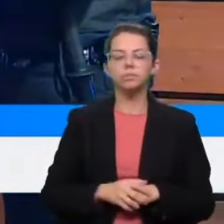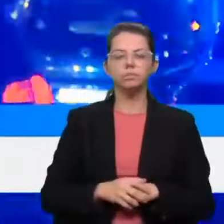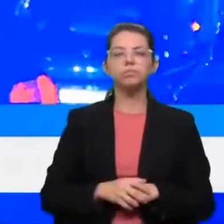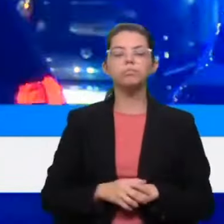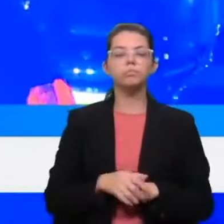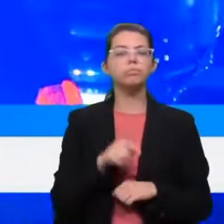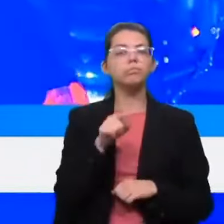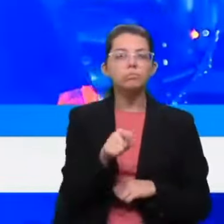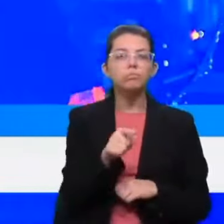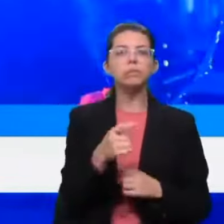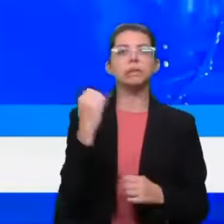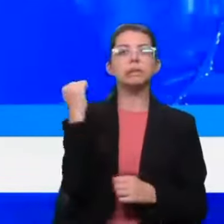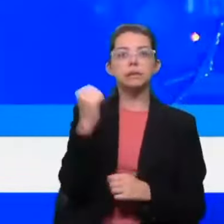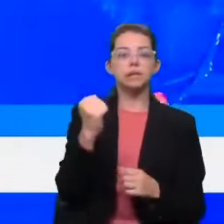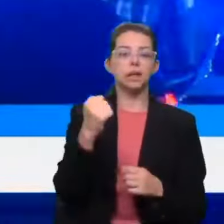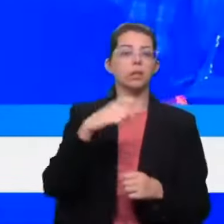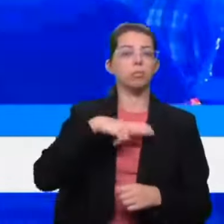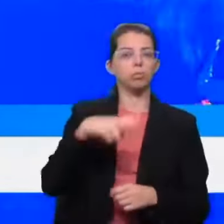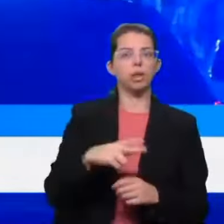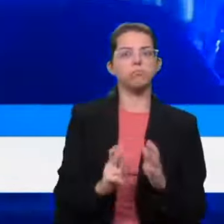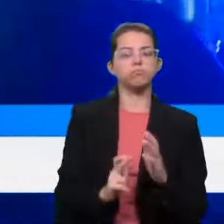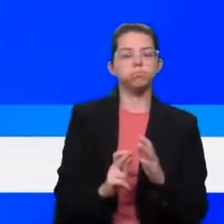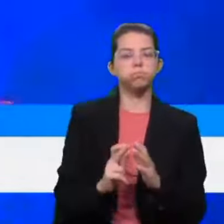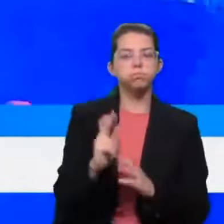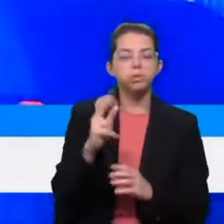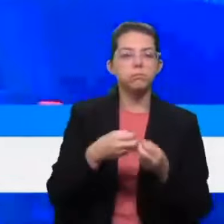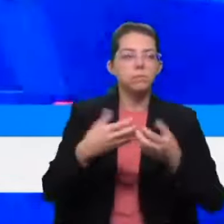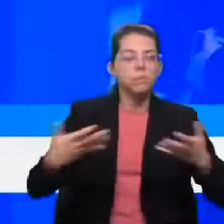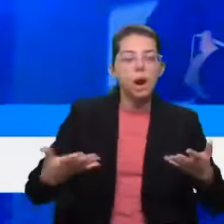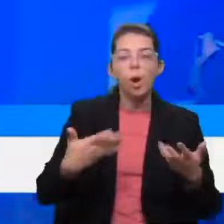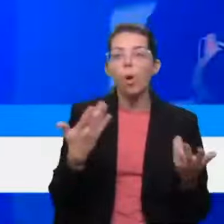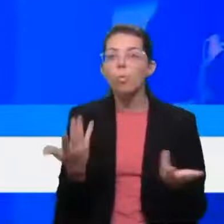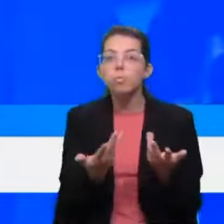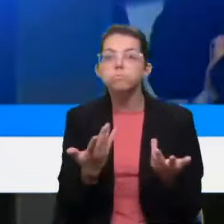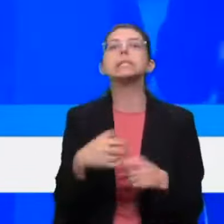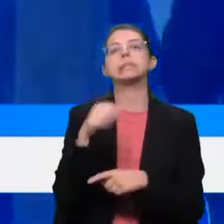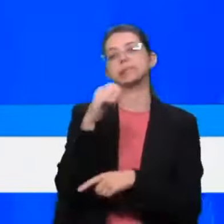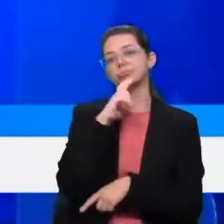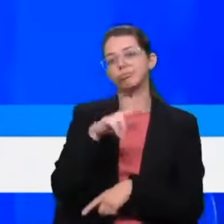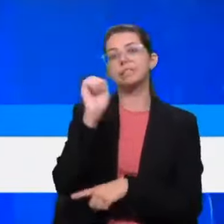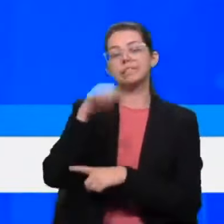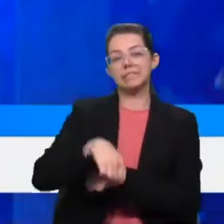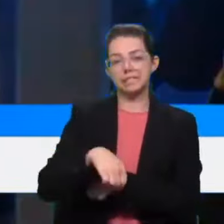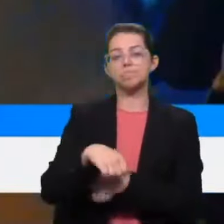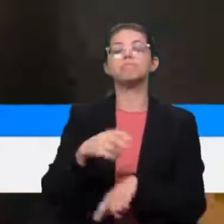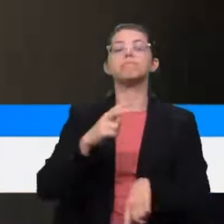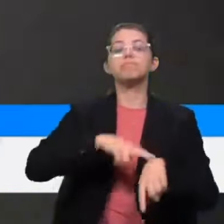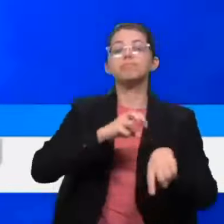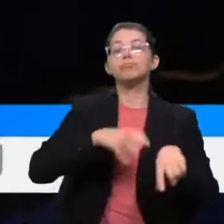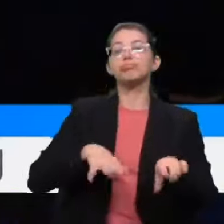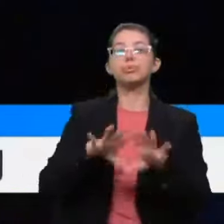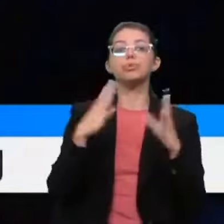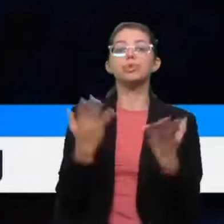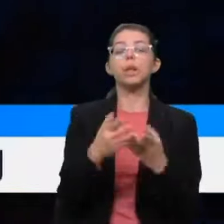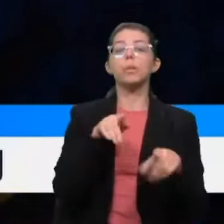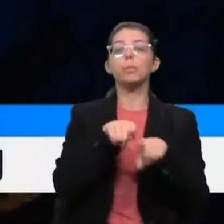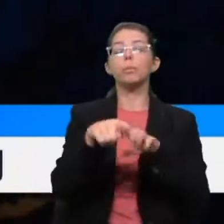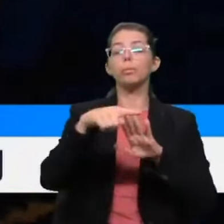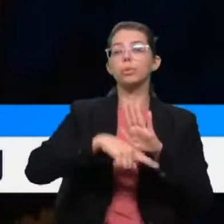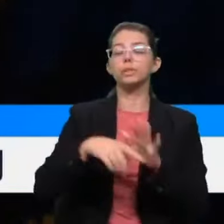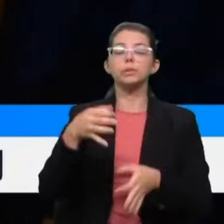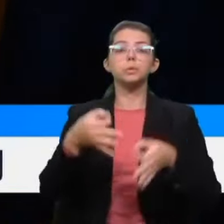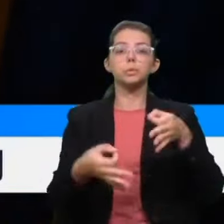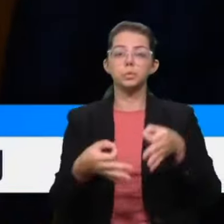estará a criminalidade a aumentar em Portugal a resposta é sim segundo a direção Geral de política de justiça